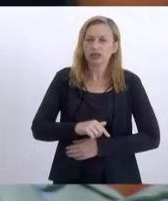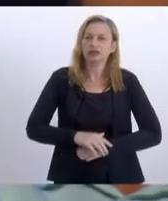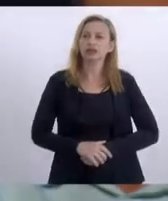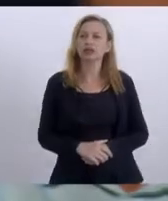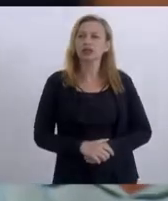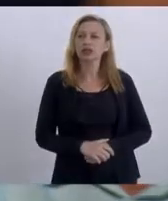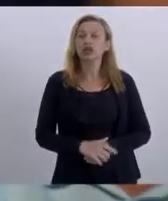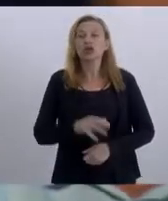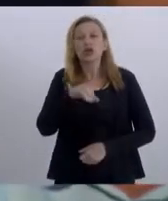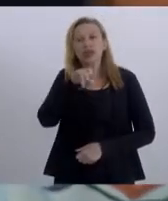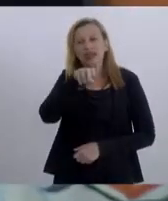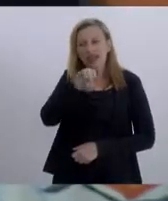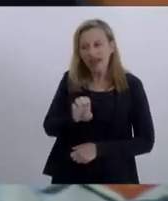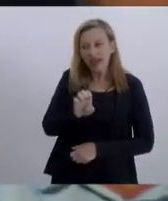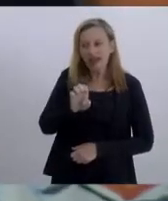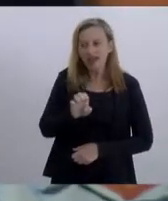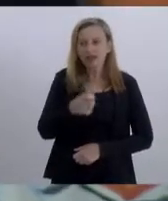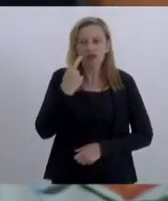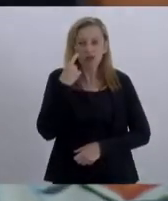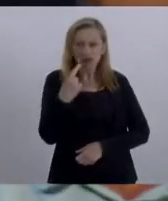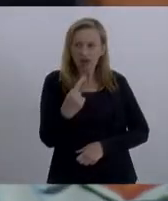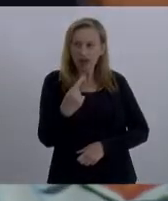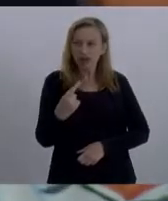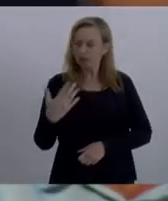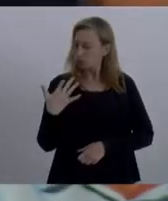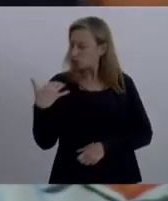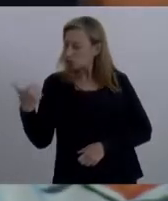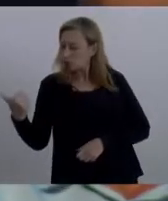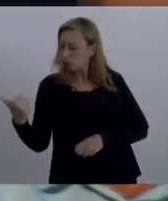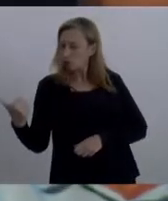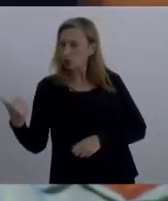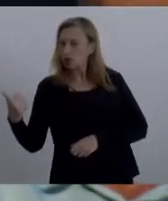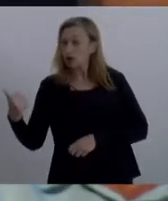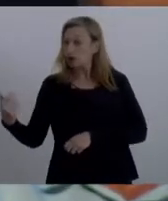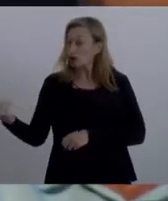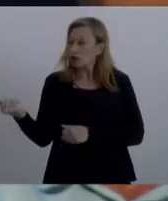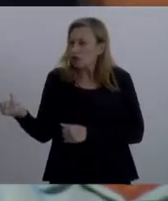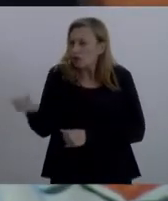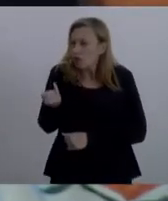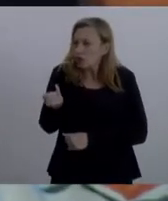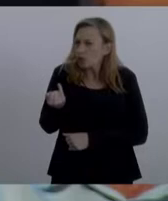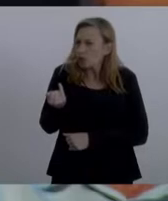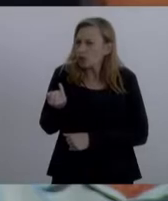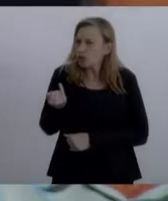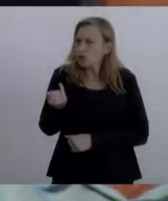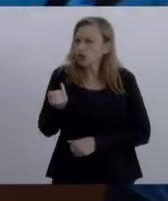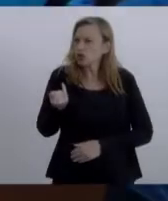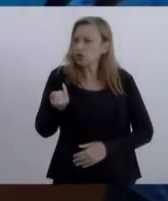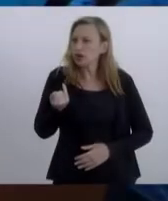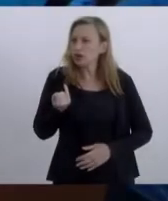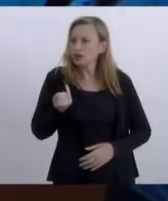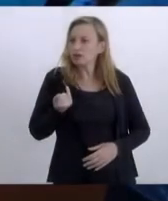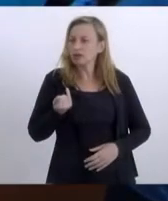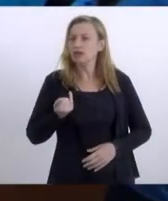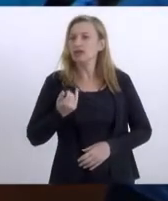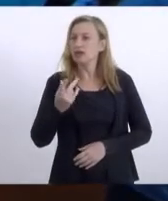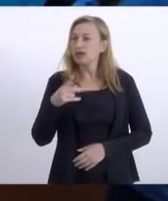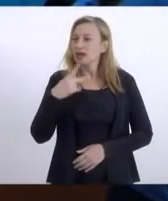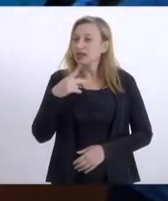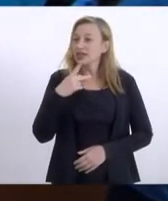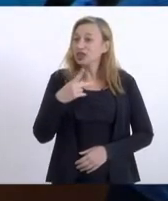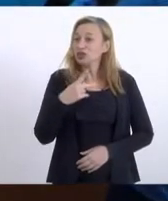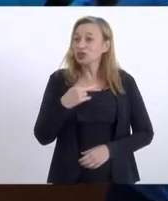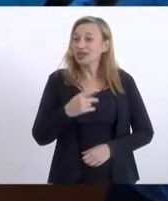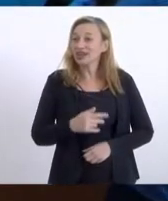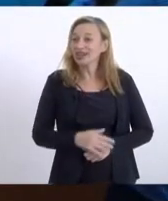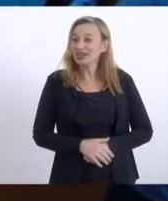o Guilherme Estrela, que foi meu estagiário, me puxou no canto e falou comigo, Latigê sabe disso. E falou, nós